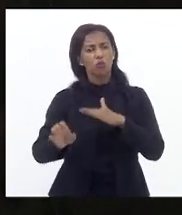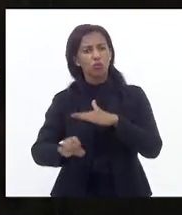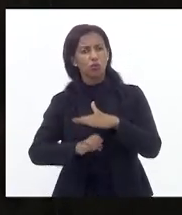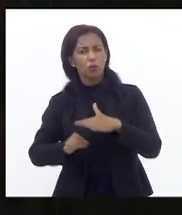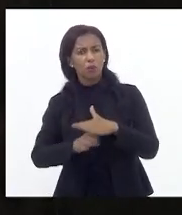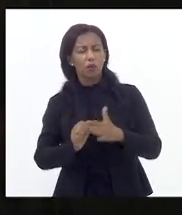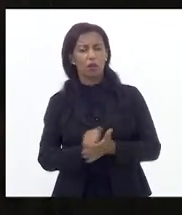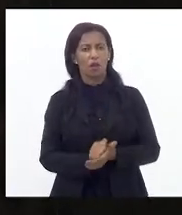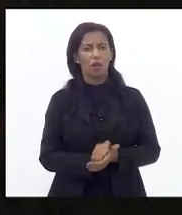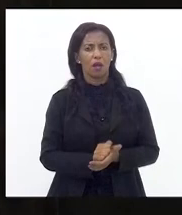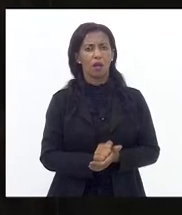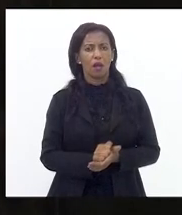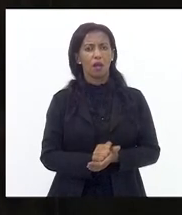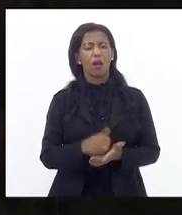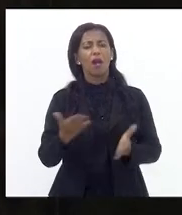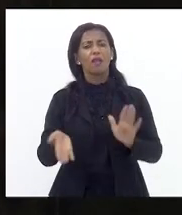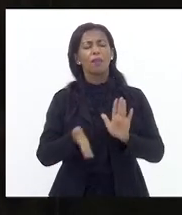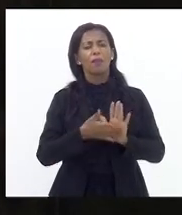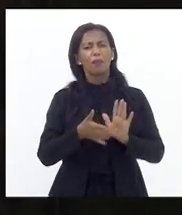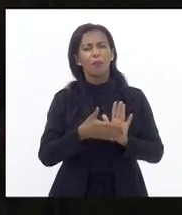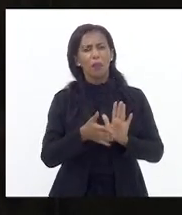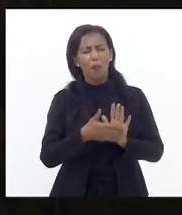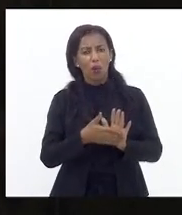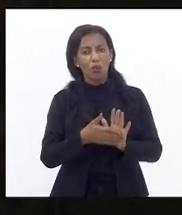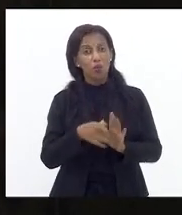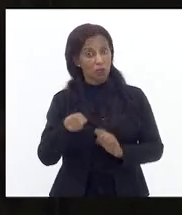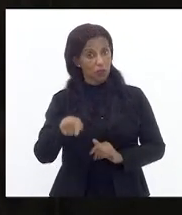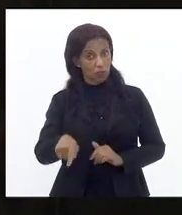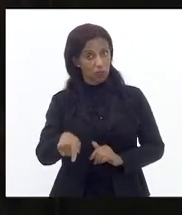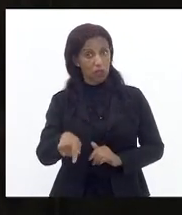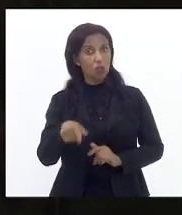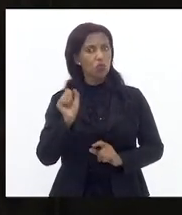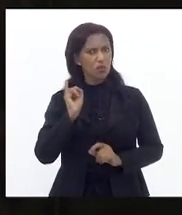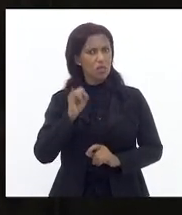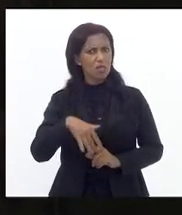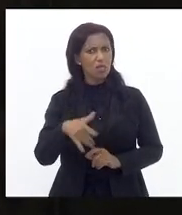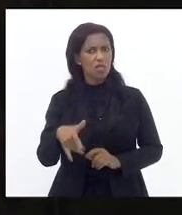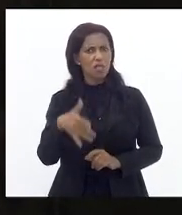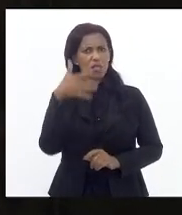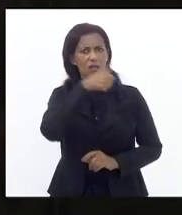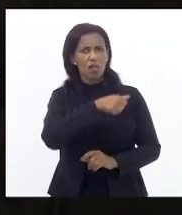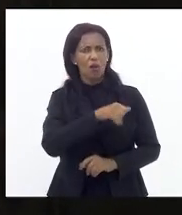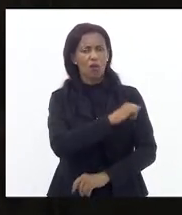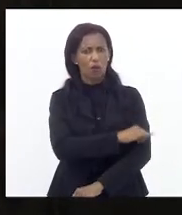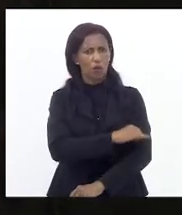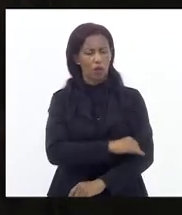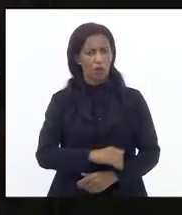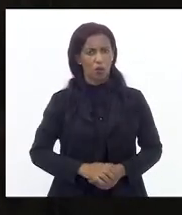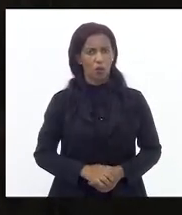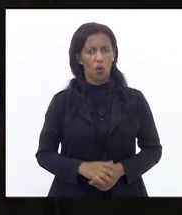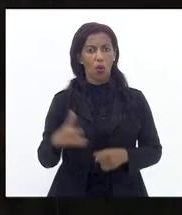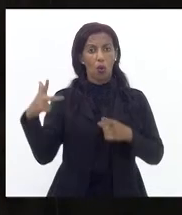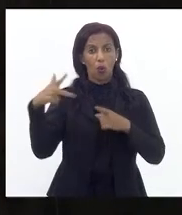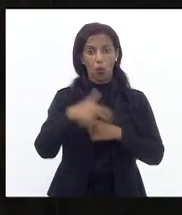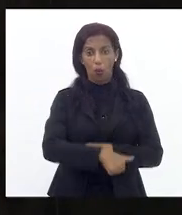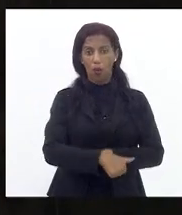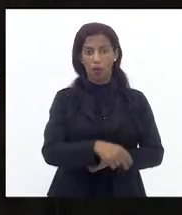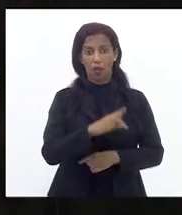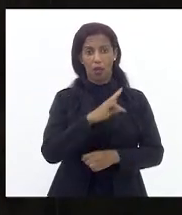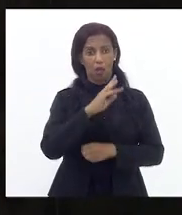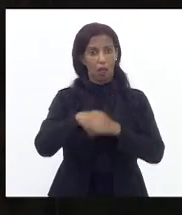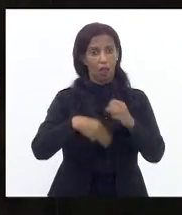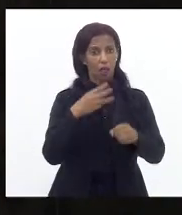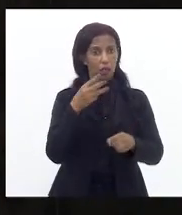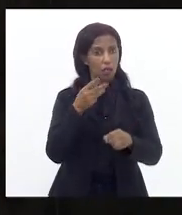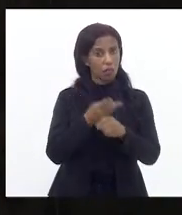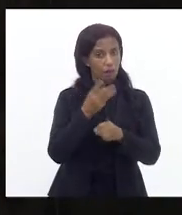apadrinhamento comissionados Cadê a proposta isso salve o rio cortar three e não salva ninguém eu quero lembrar os senhores que o servidor